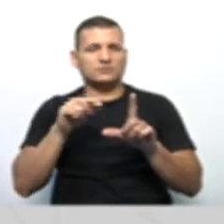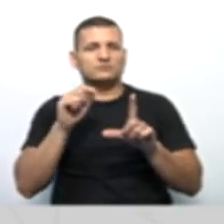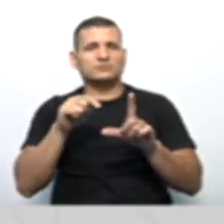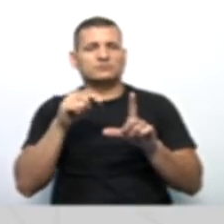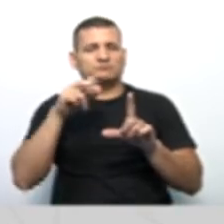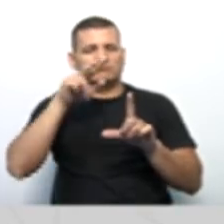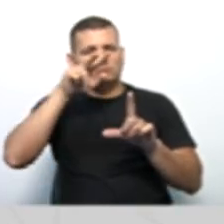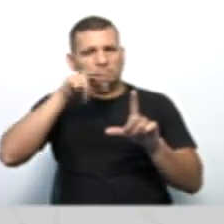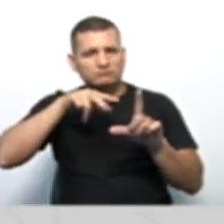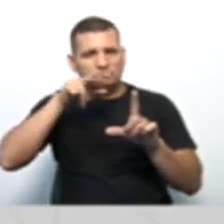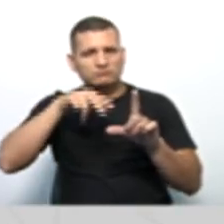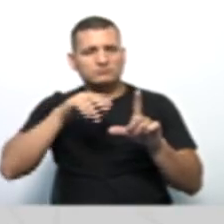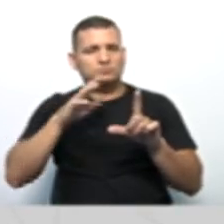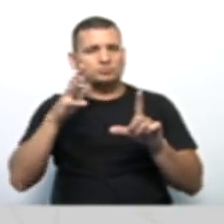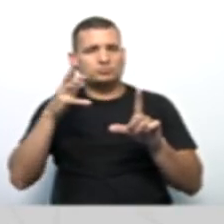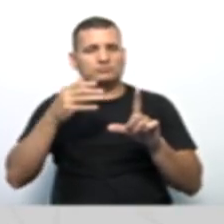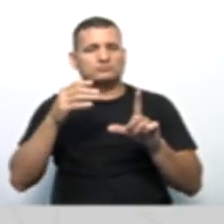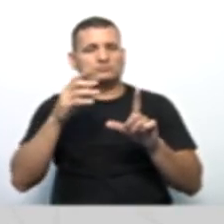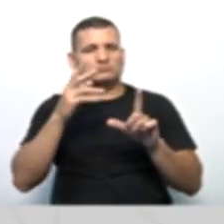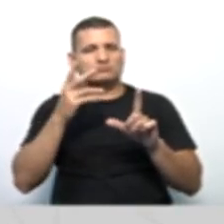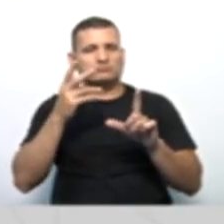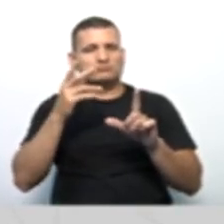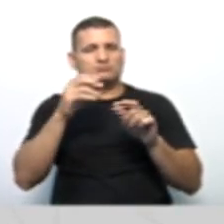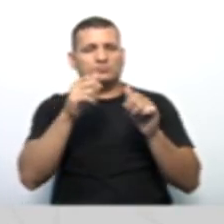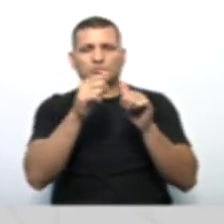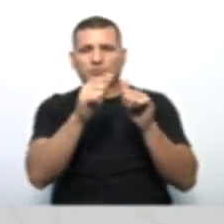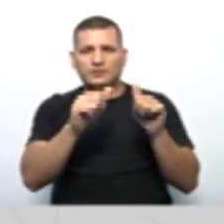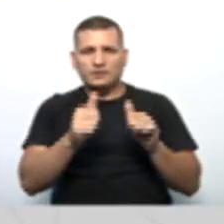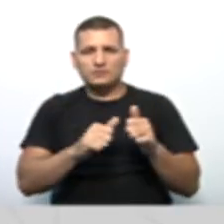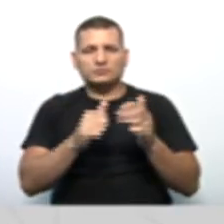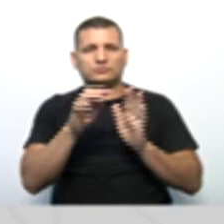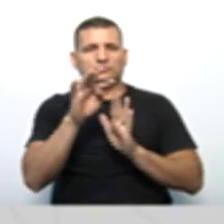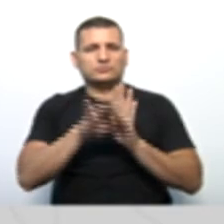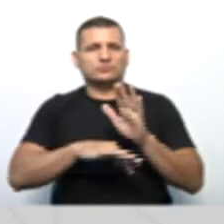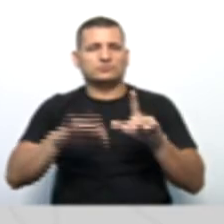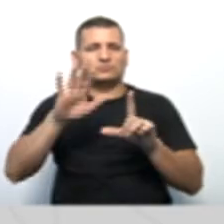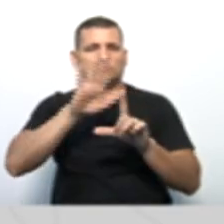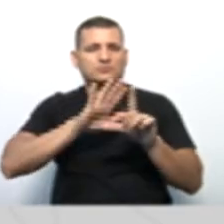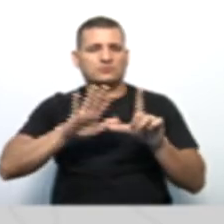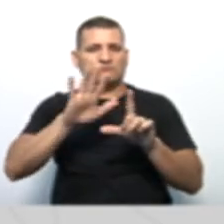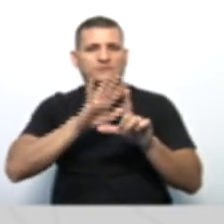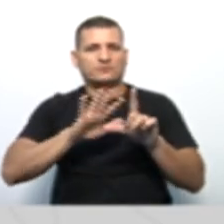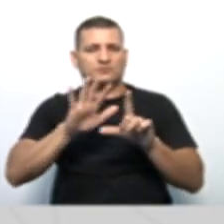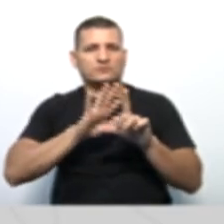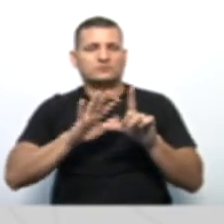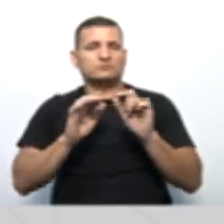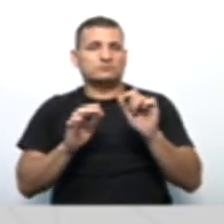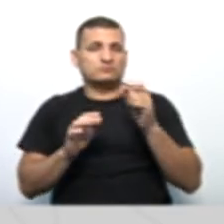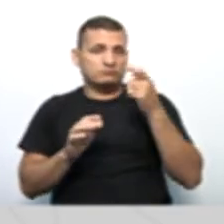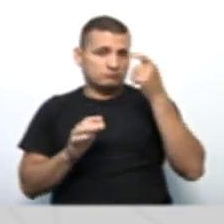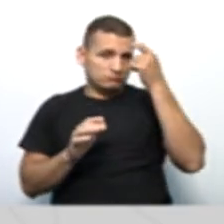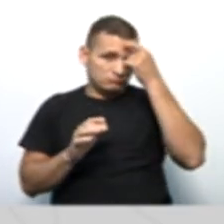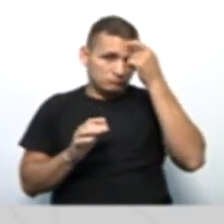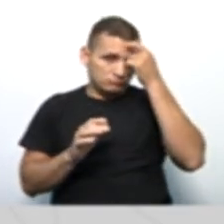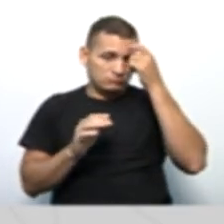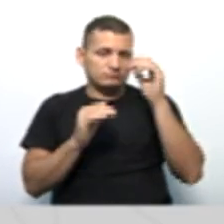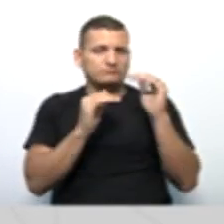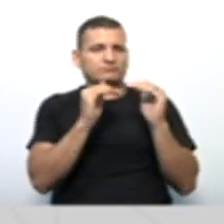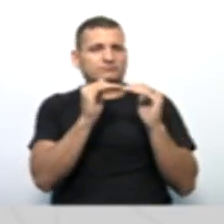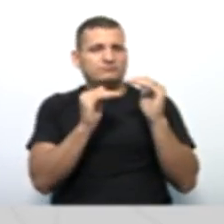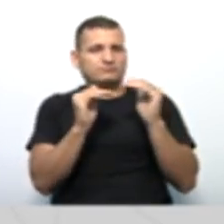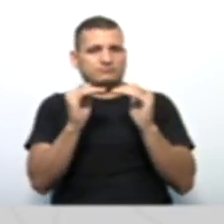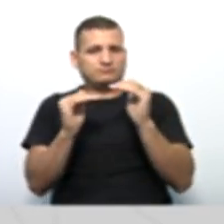elementos visuais da interface buscando uma composição consciente e equilibrada então a leitura habilidade é